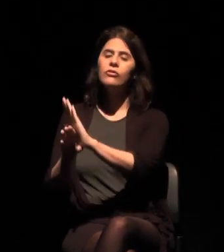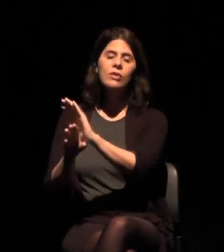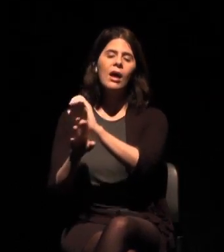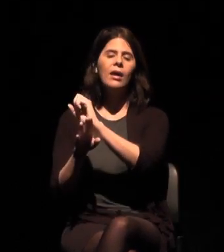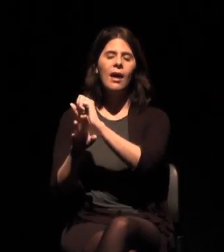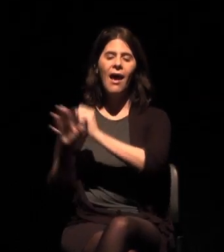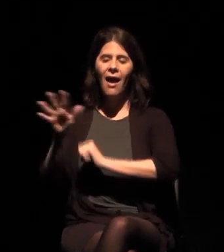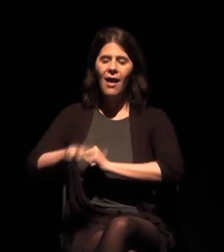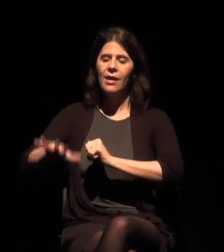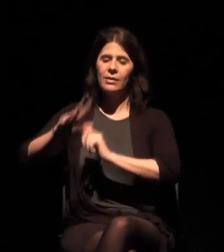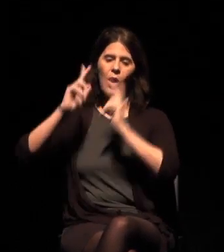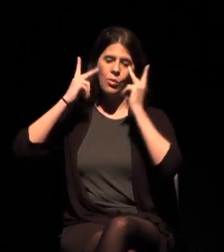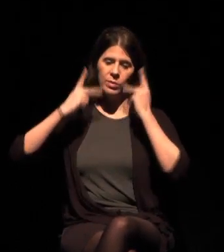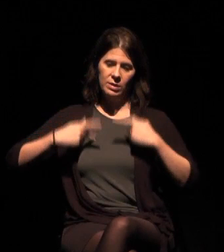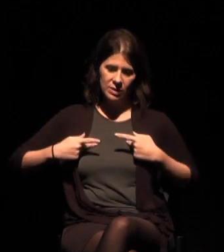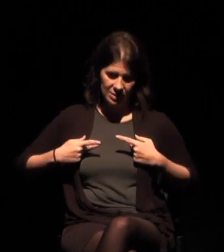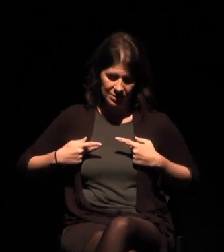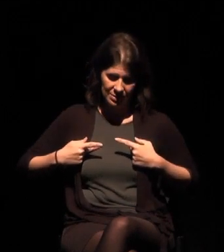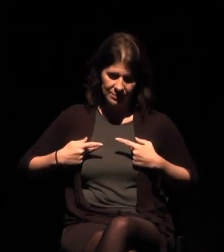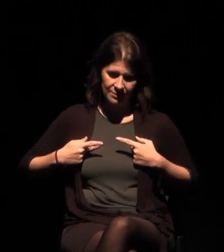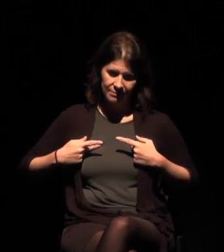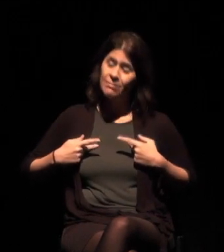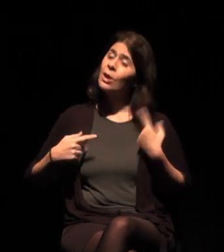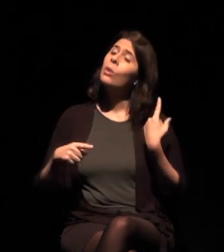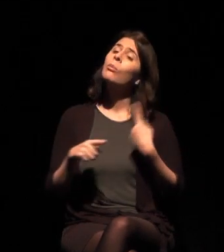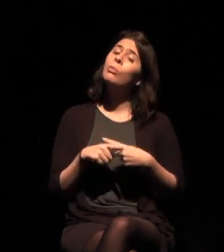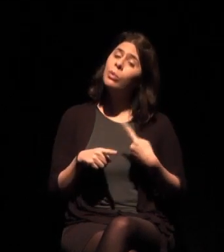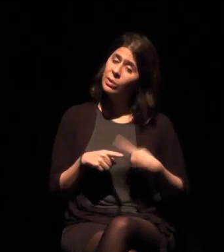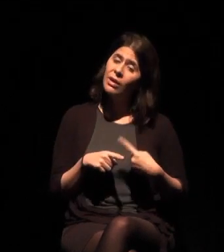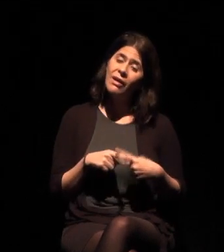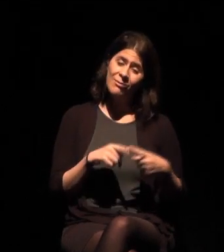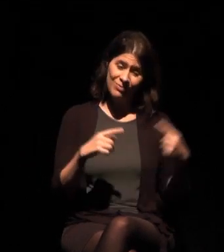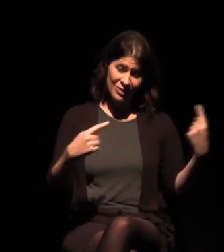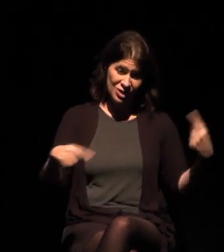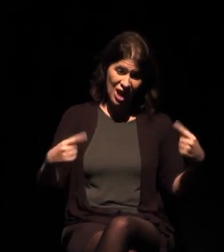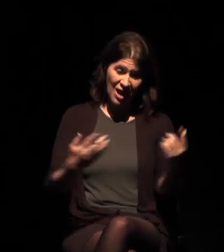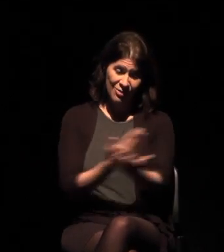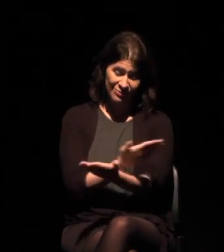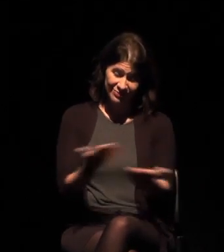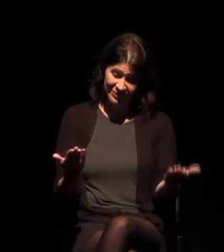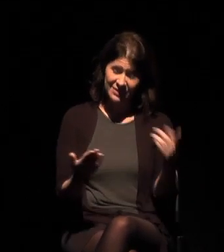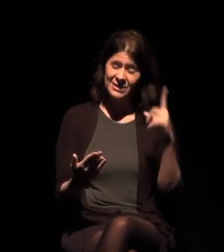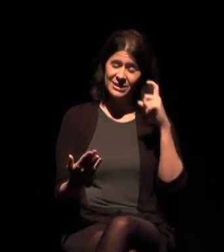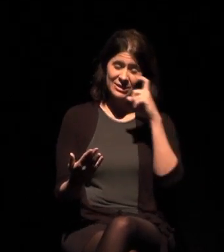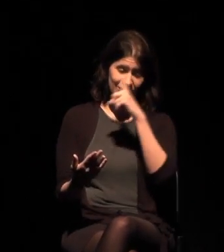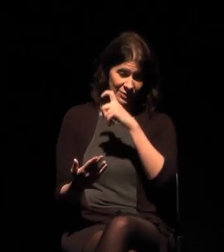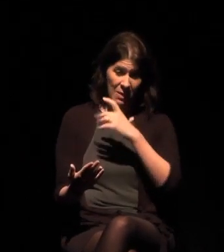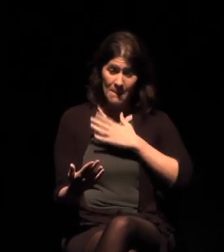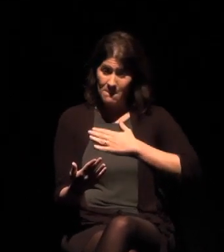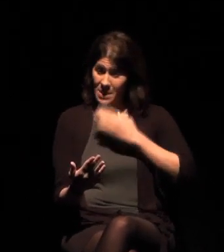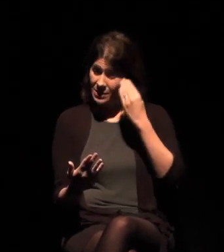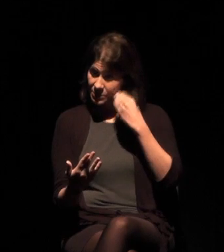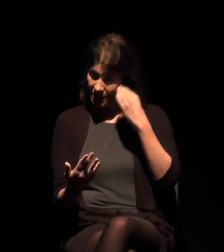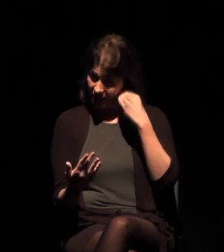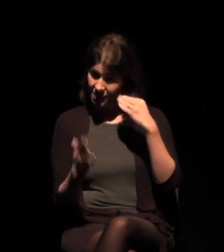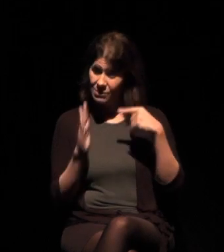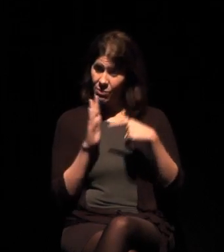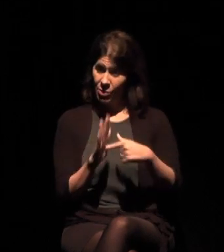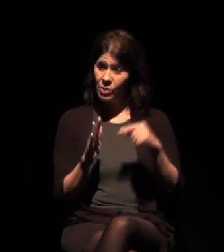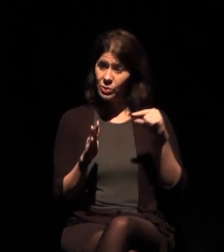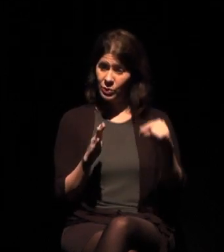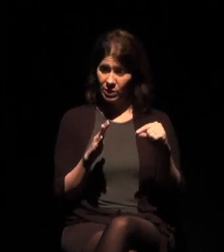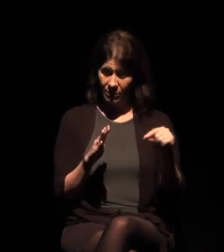porque o dia o diálogo é muito difícil facto devo dizer que minha experiência diz que muitas vezes quando